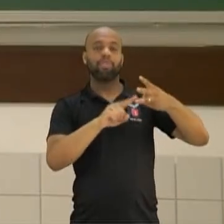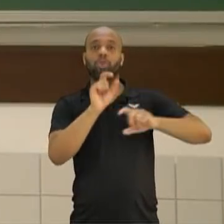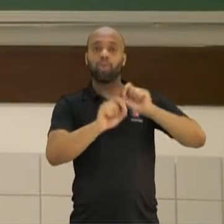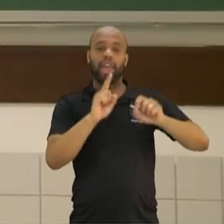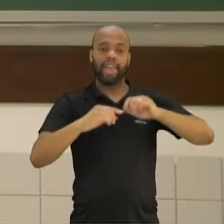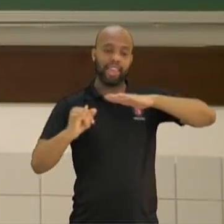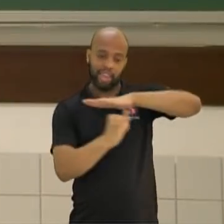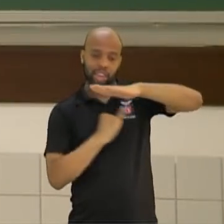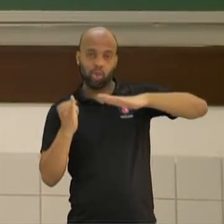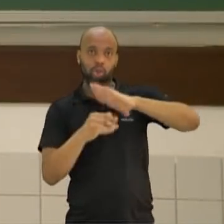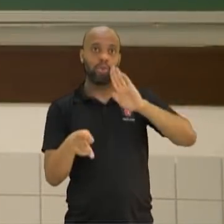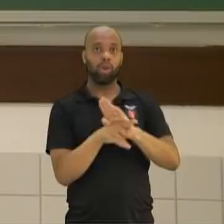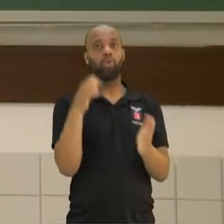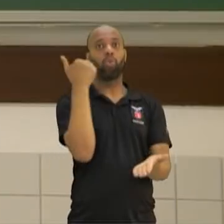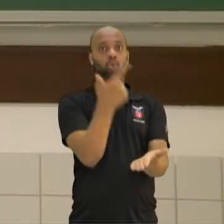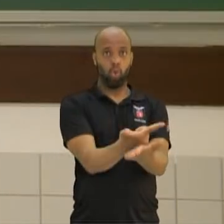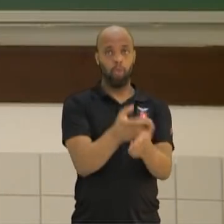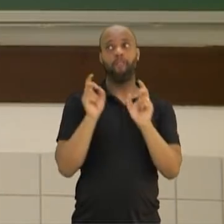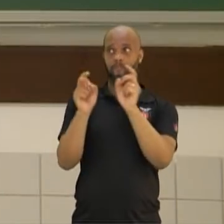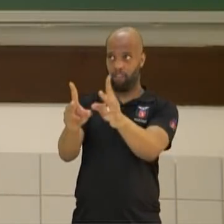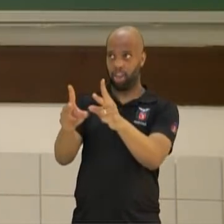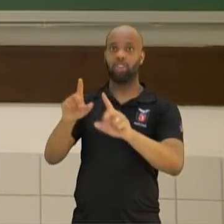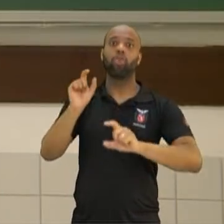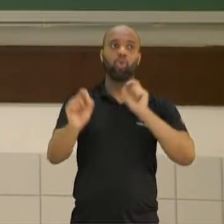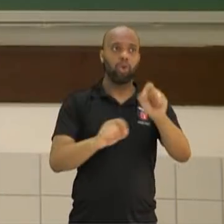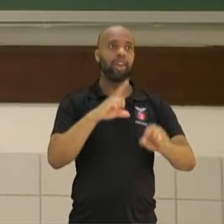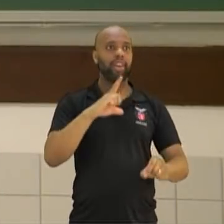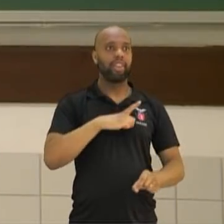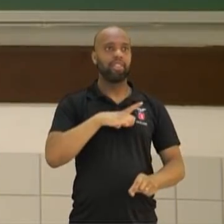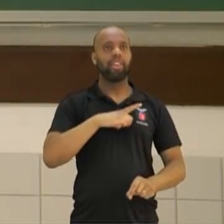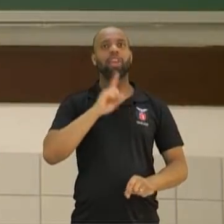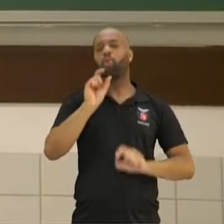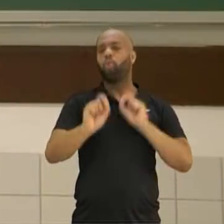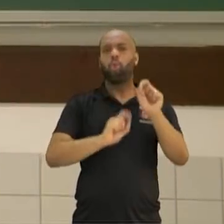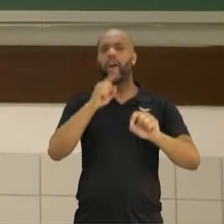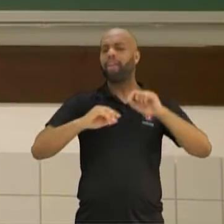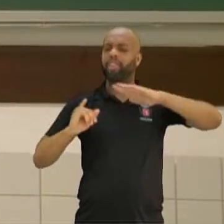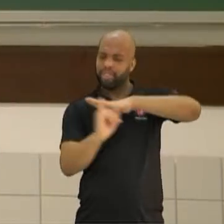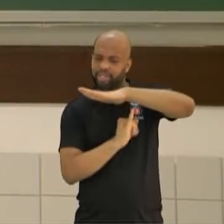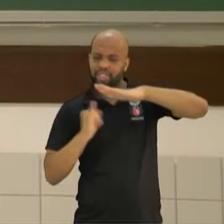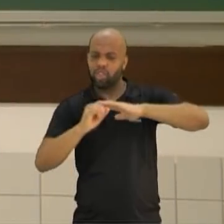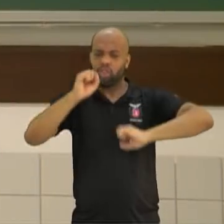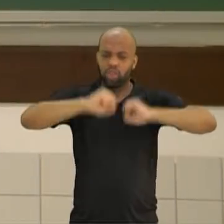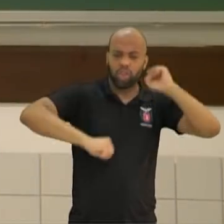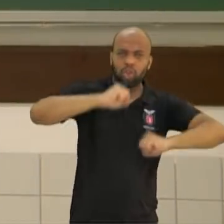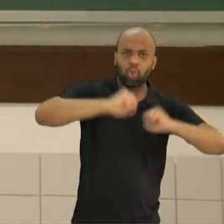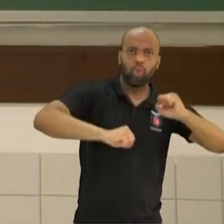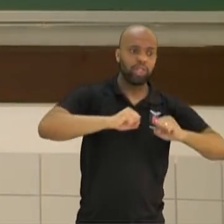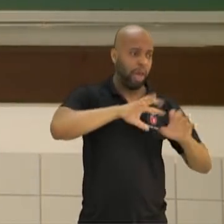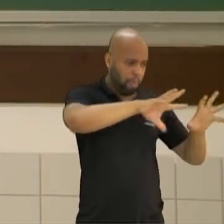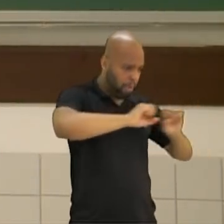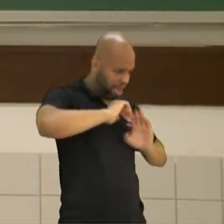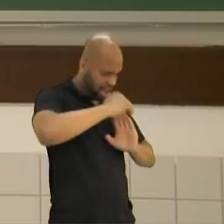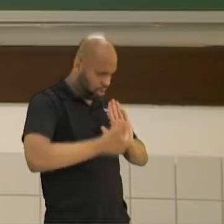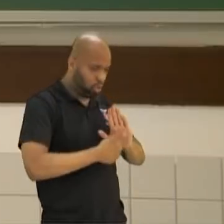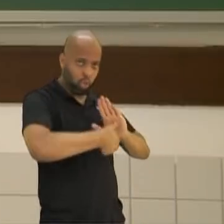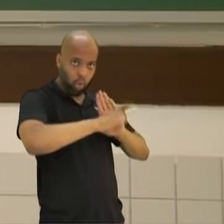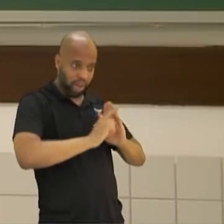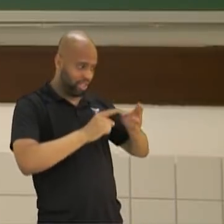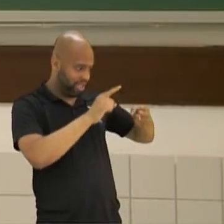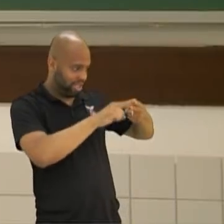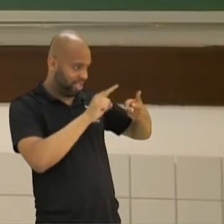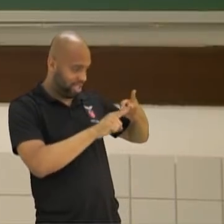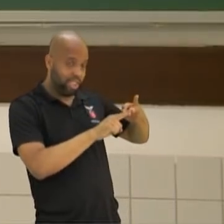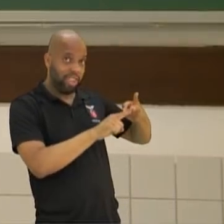com indústrias de bens de consumo, onde nós vamos ter literalmente aquela indústria que traduz o produto ao